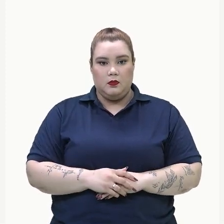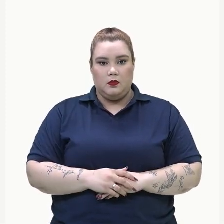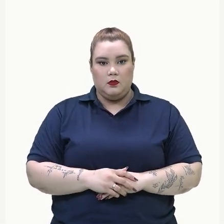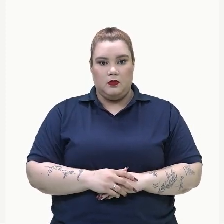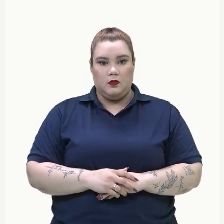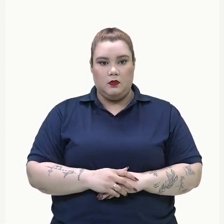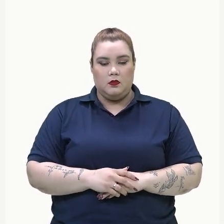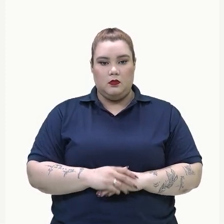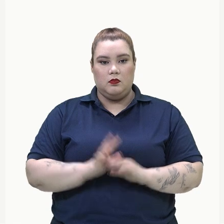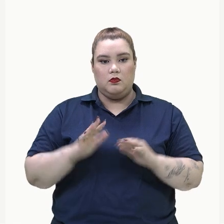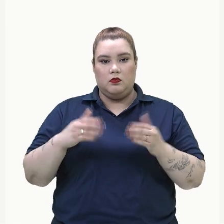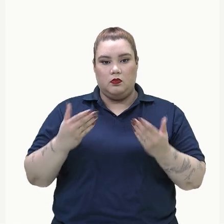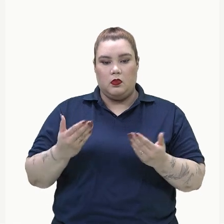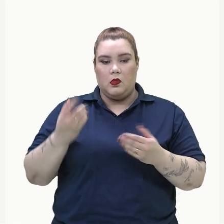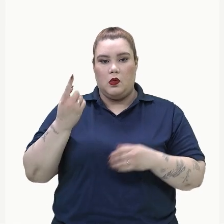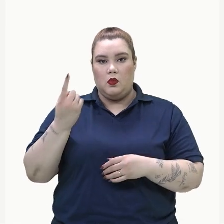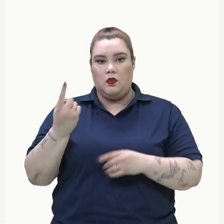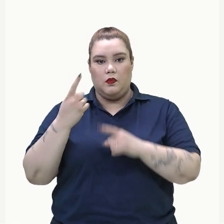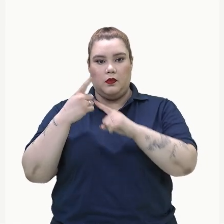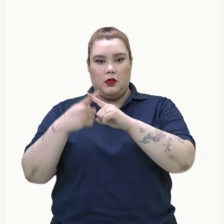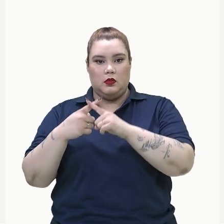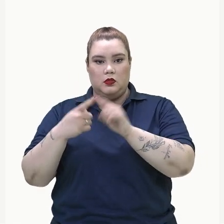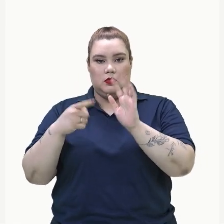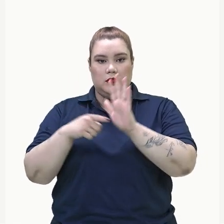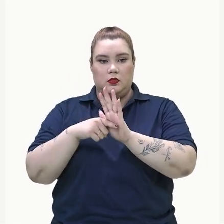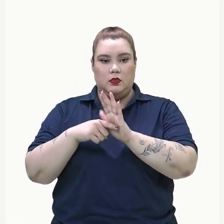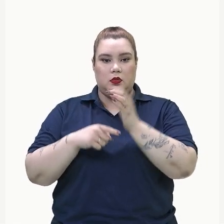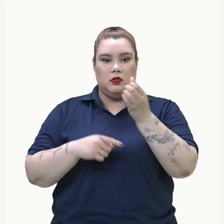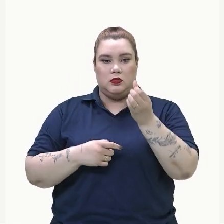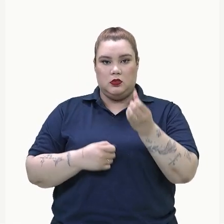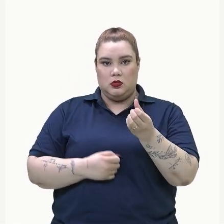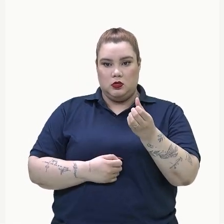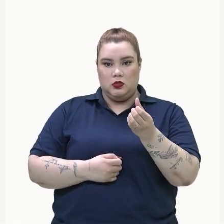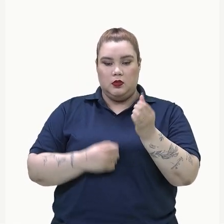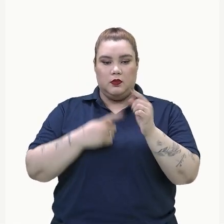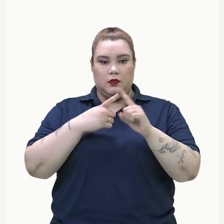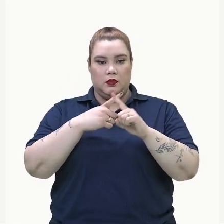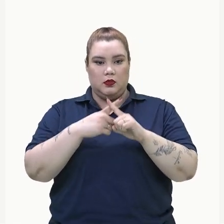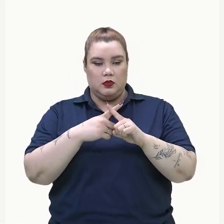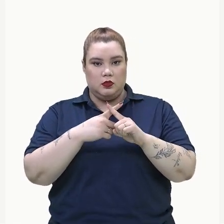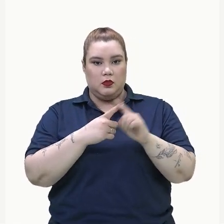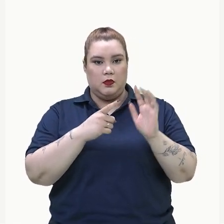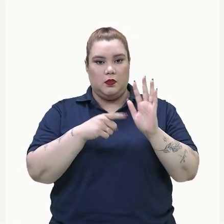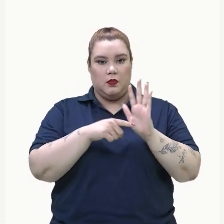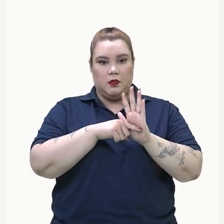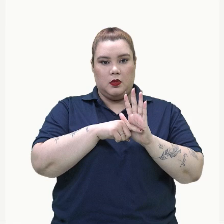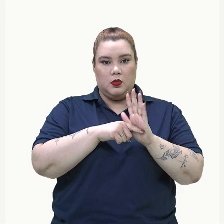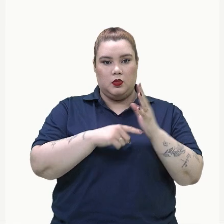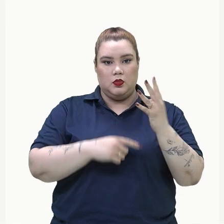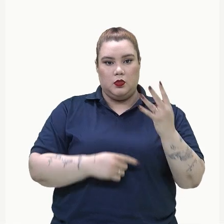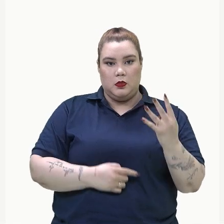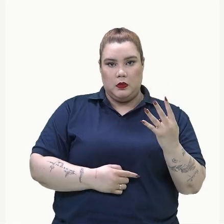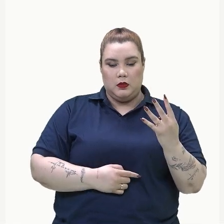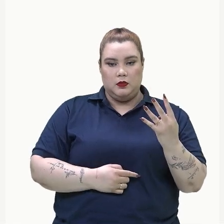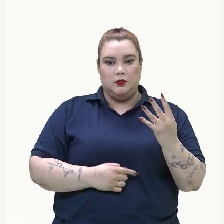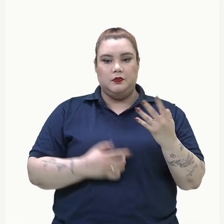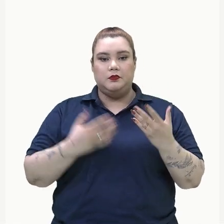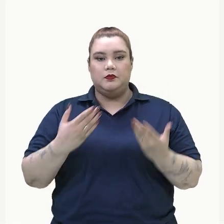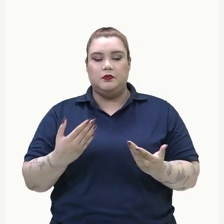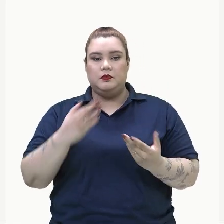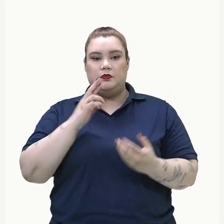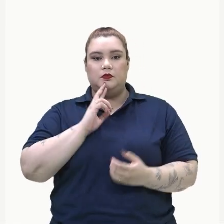E, nesse sentido, 1 vezes menos 6 vezes menos 4. Isso vai